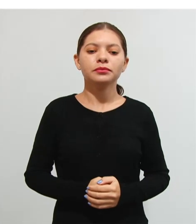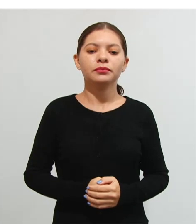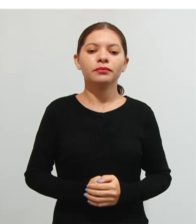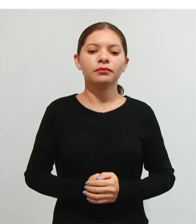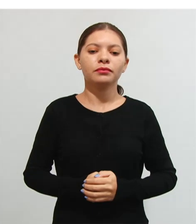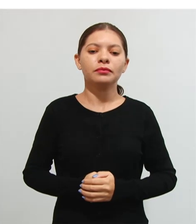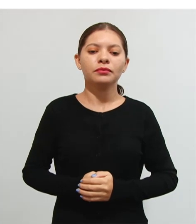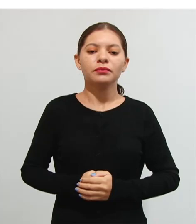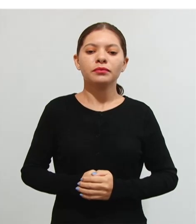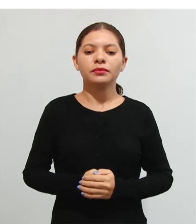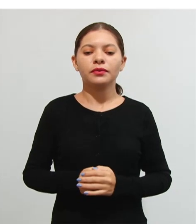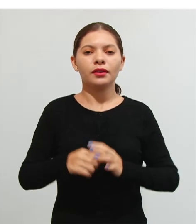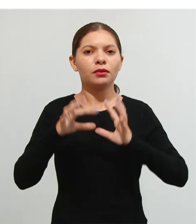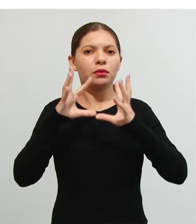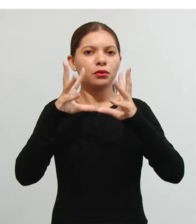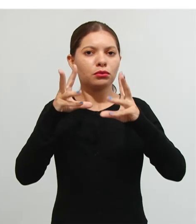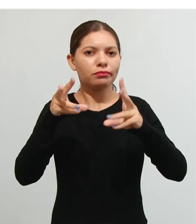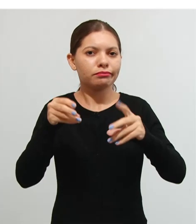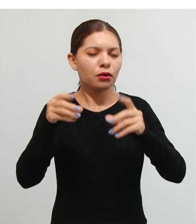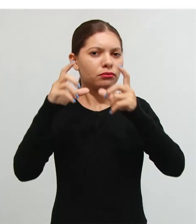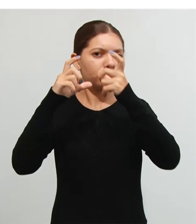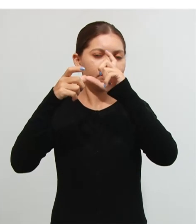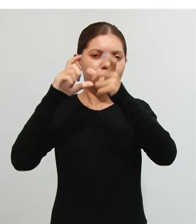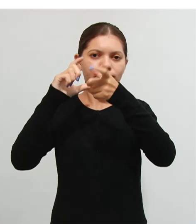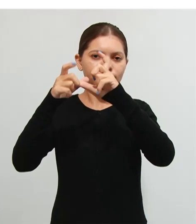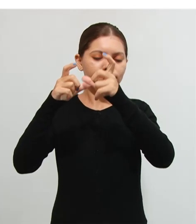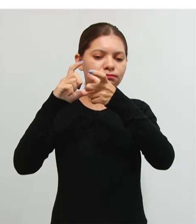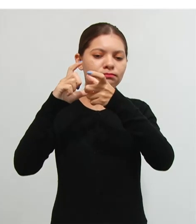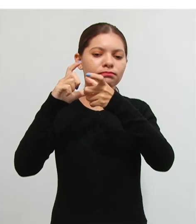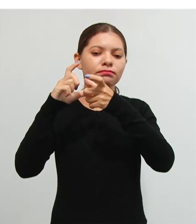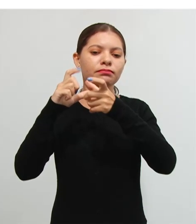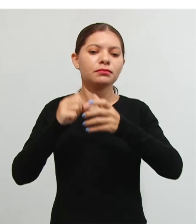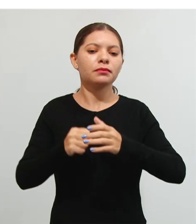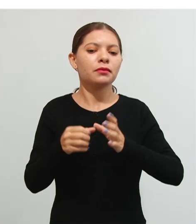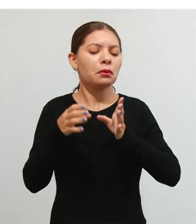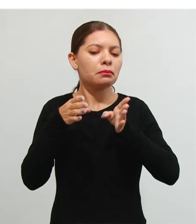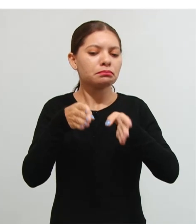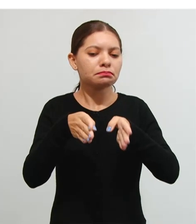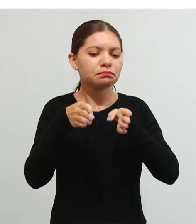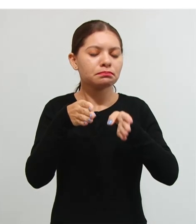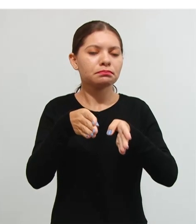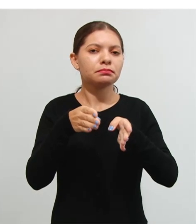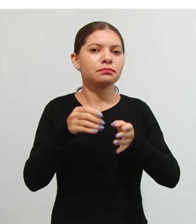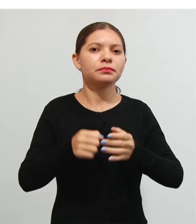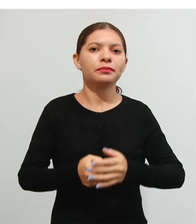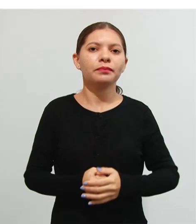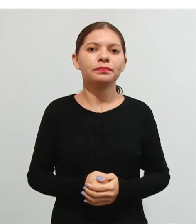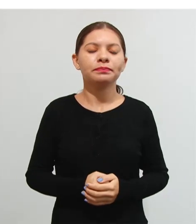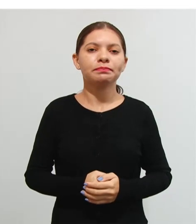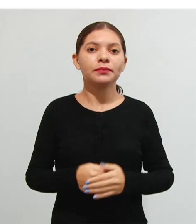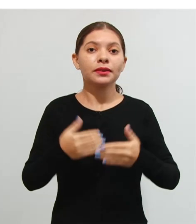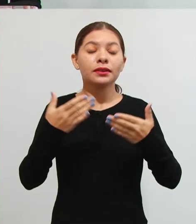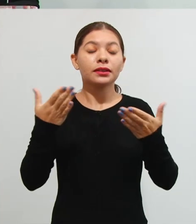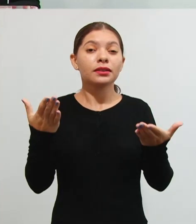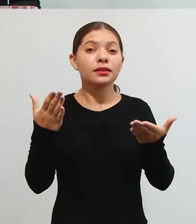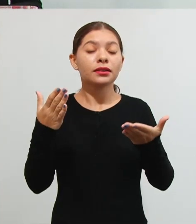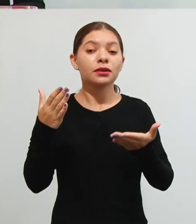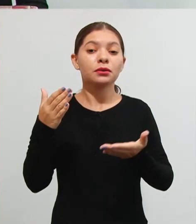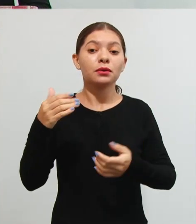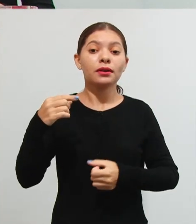todos os critérios para qualquer transtorno na classe diagnóstica com especificação. Então, a partir